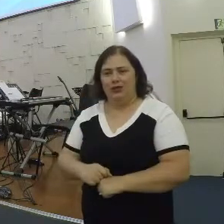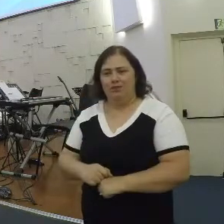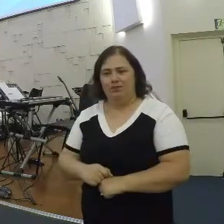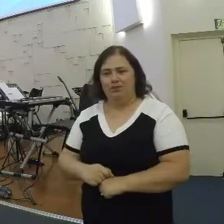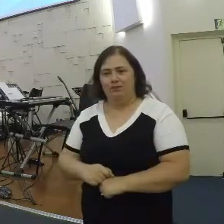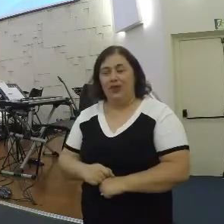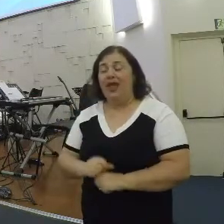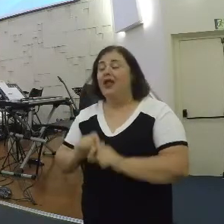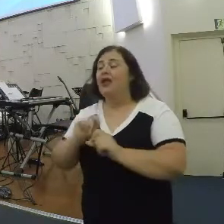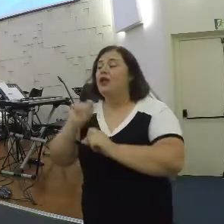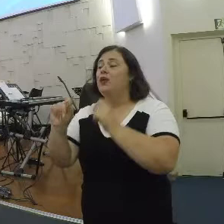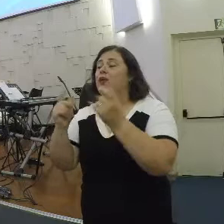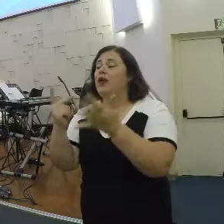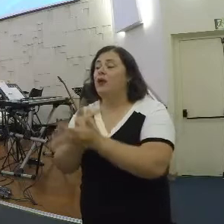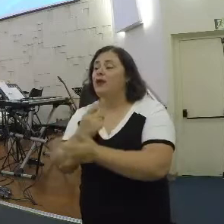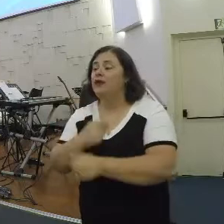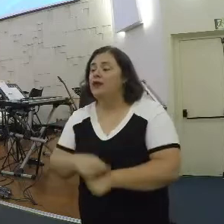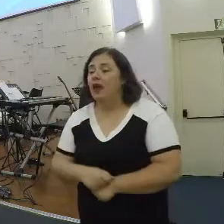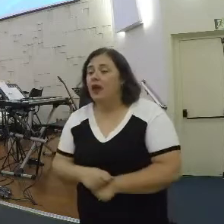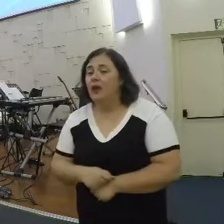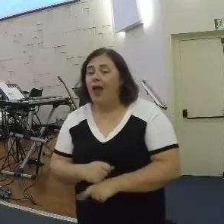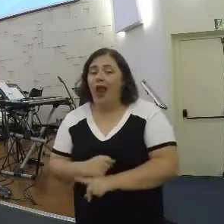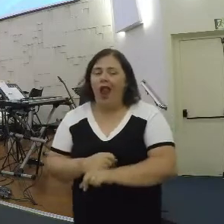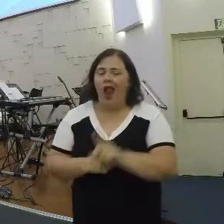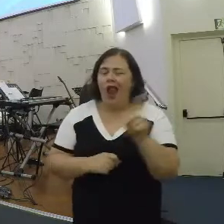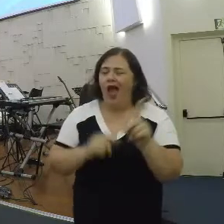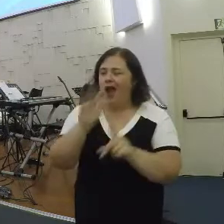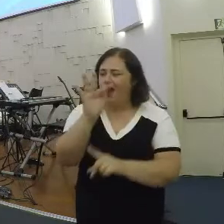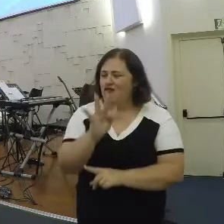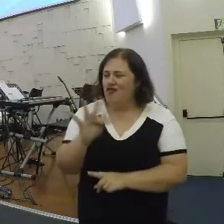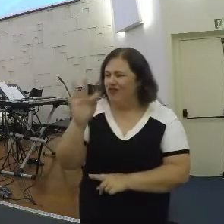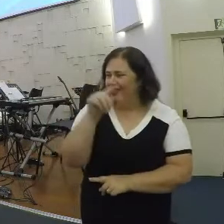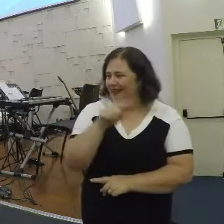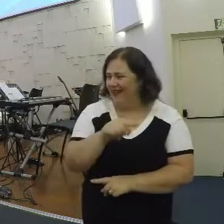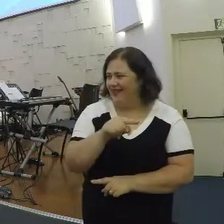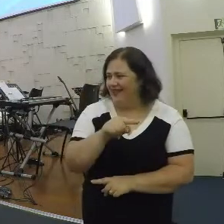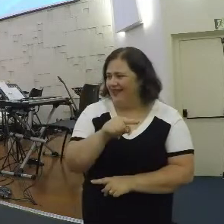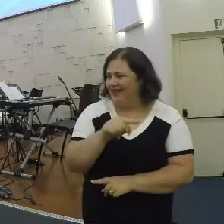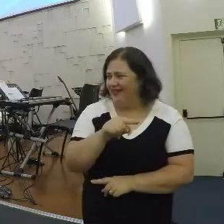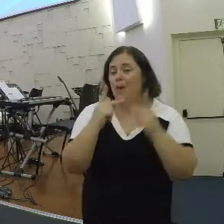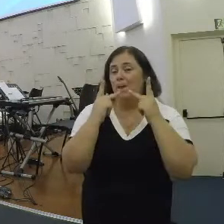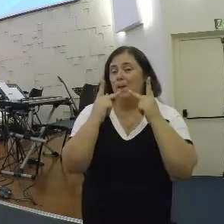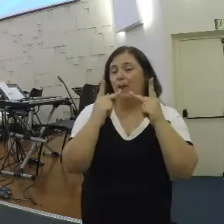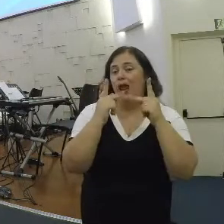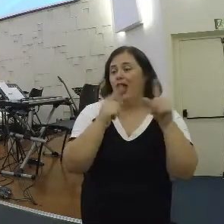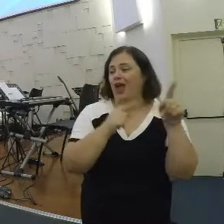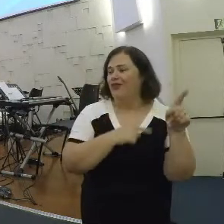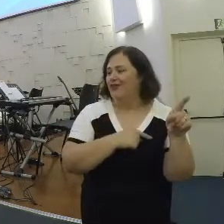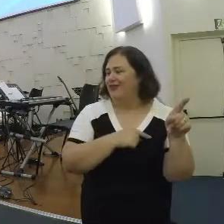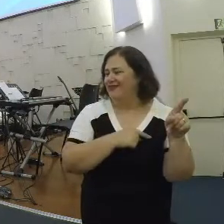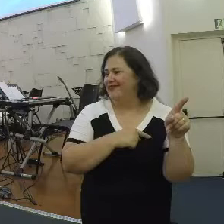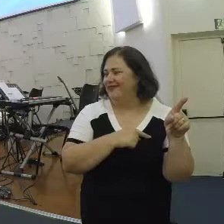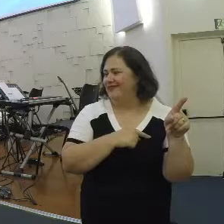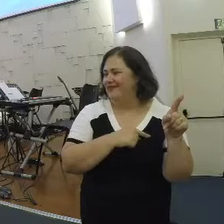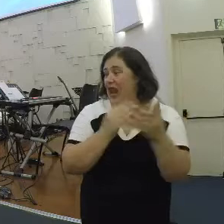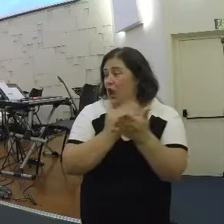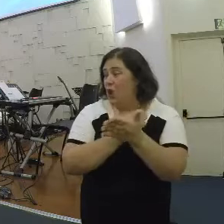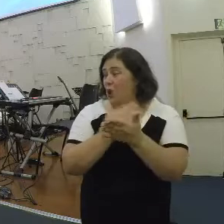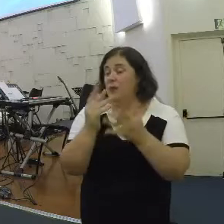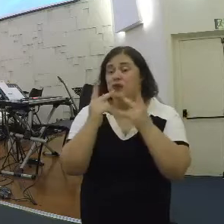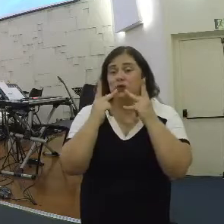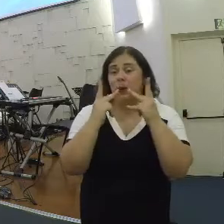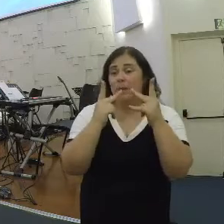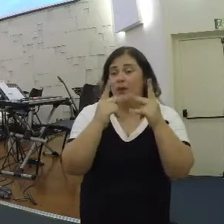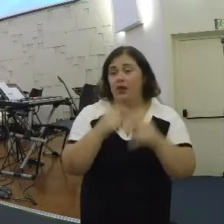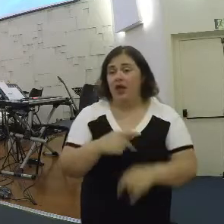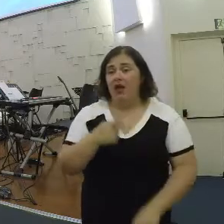curiosas. O que aconteceu com a professora tal? Ela agora é até evangélica. Meus